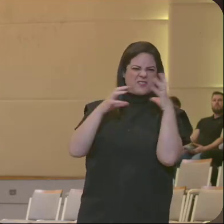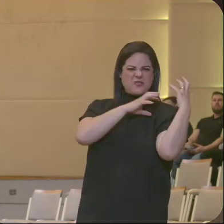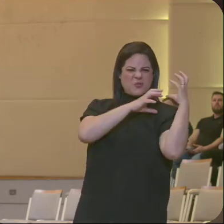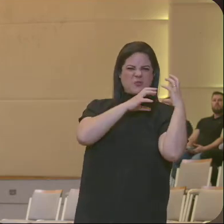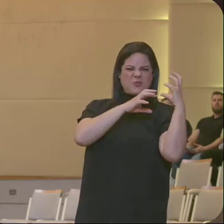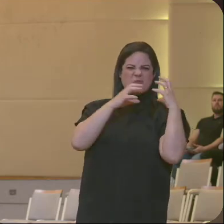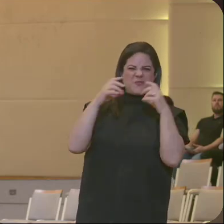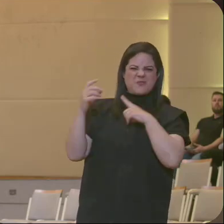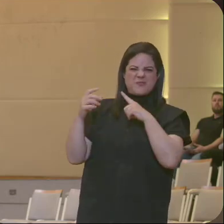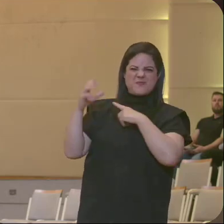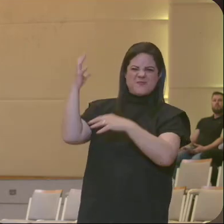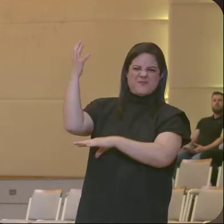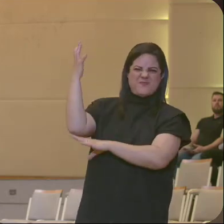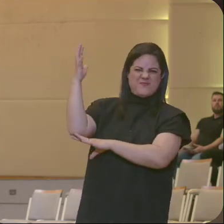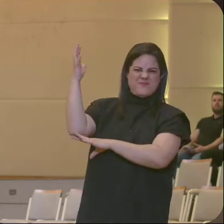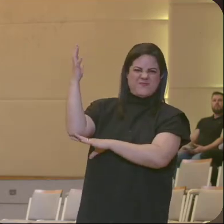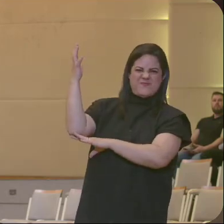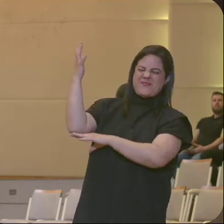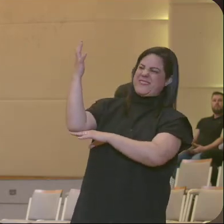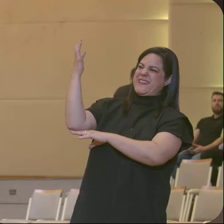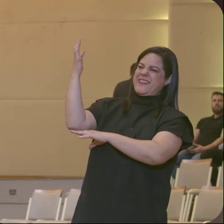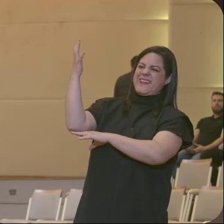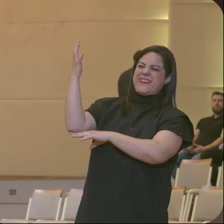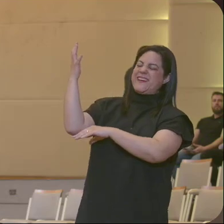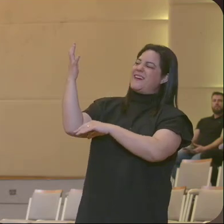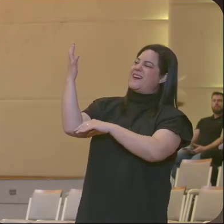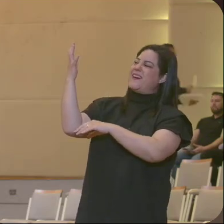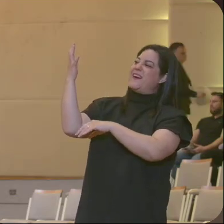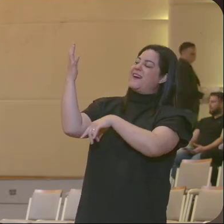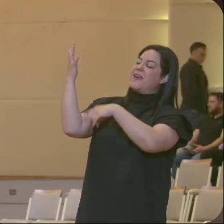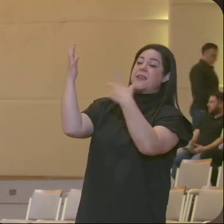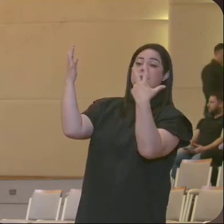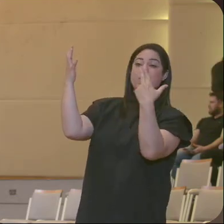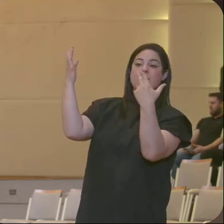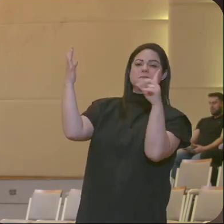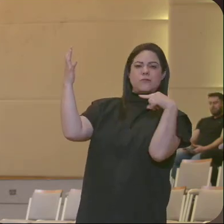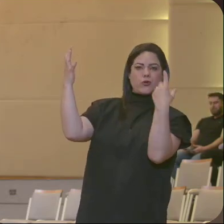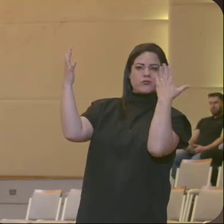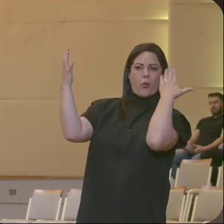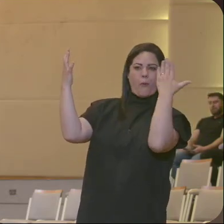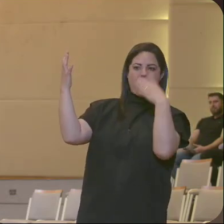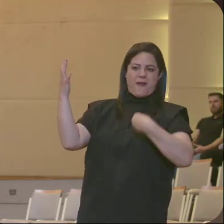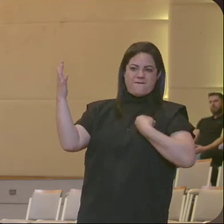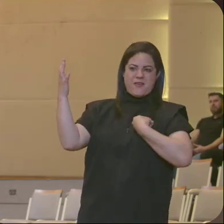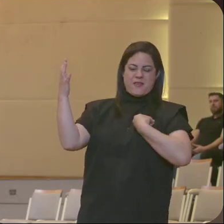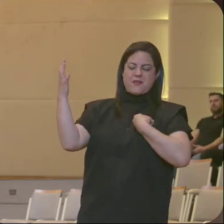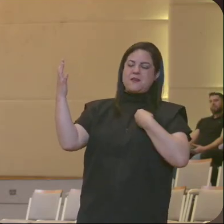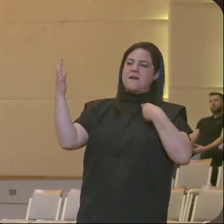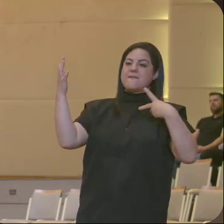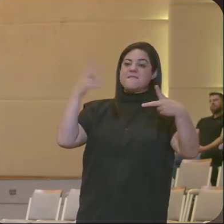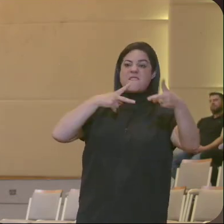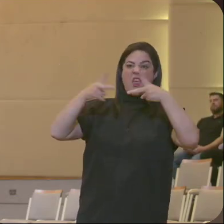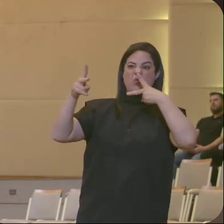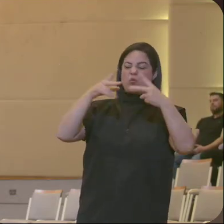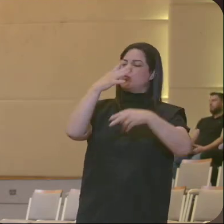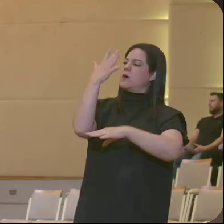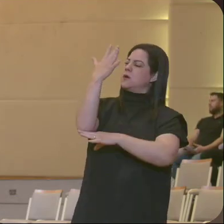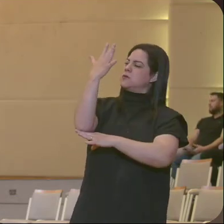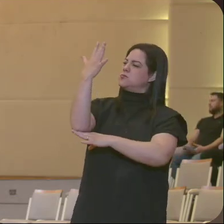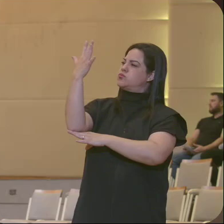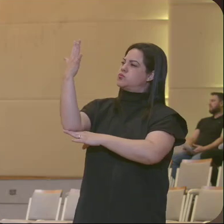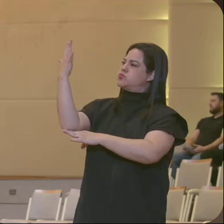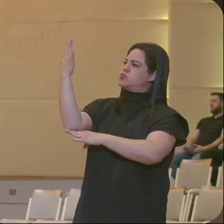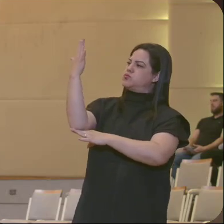elas podem ser uma analogia para a nossa vida cristã. Quando a tempestade vem e